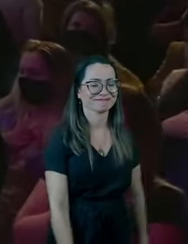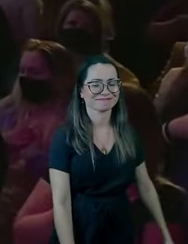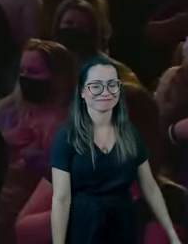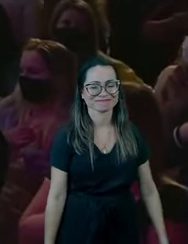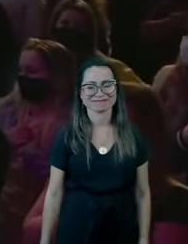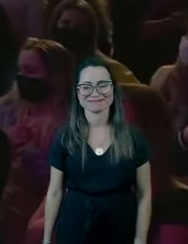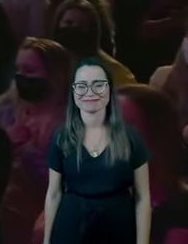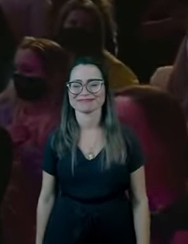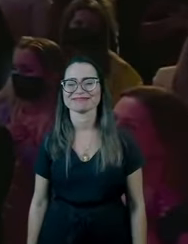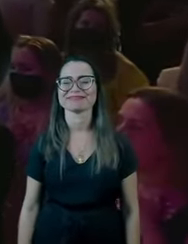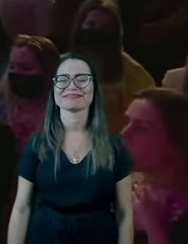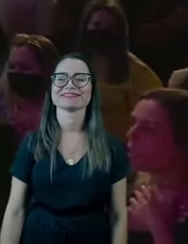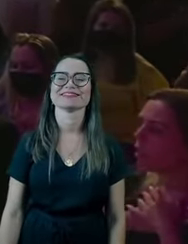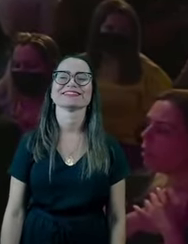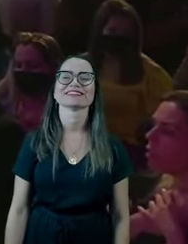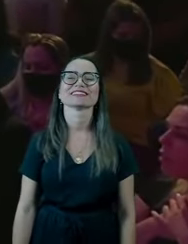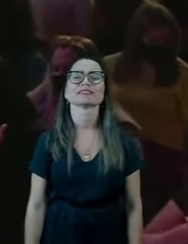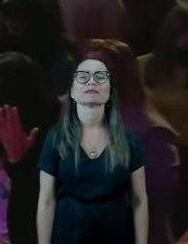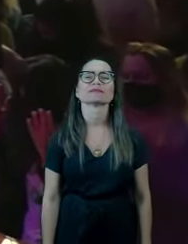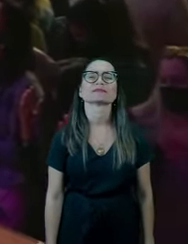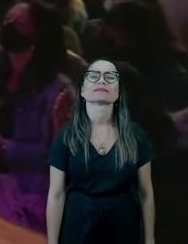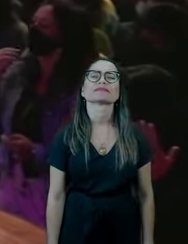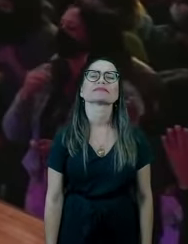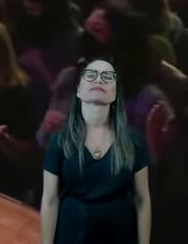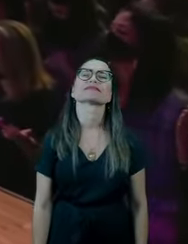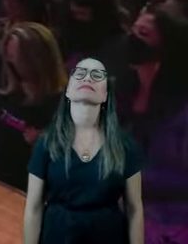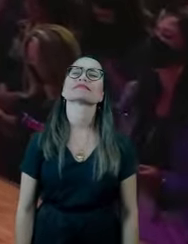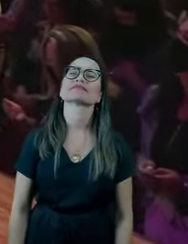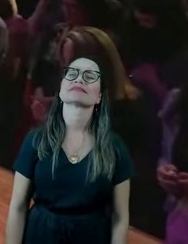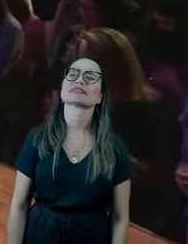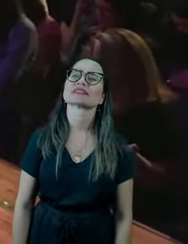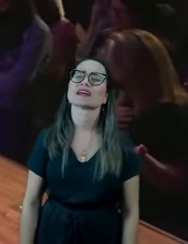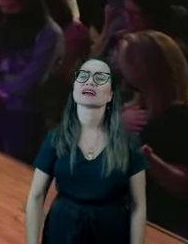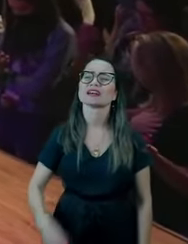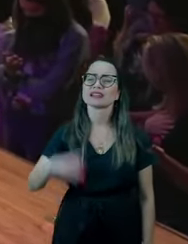presença. Essa tem sido a nossa canção.